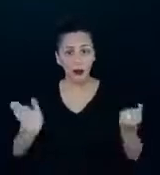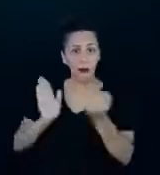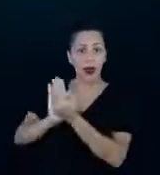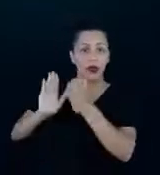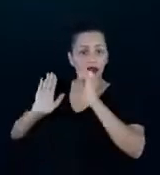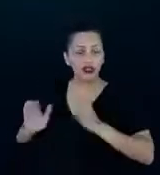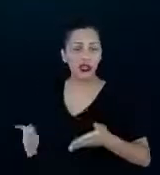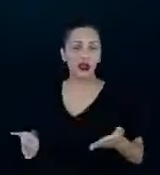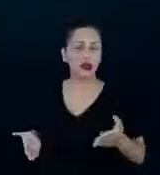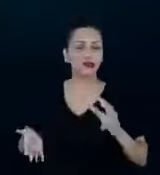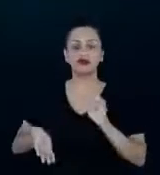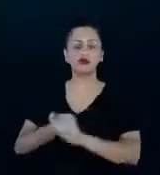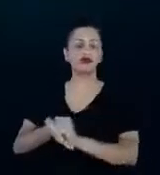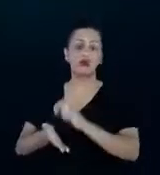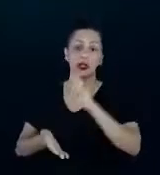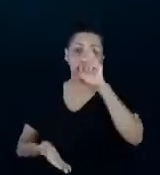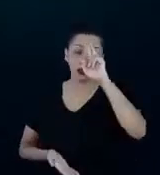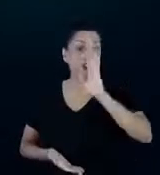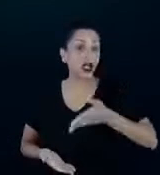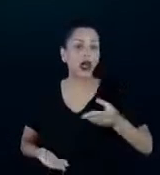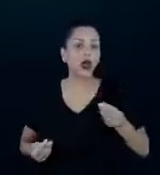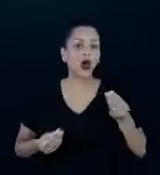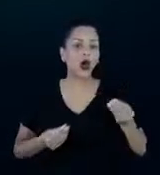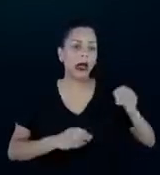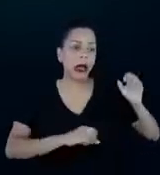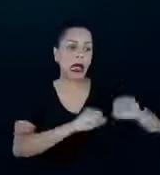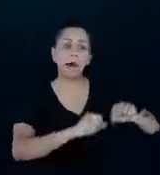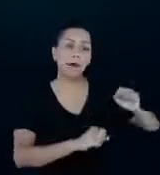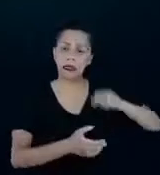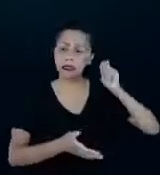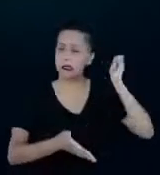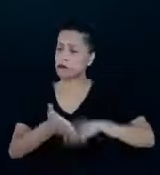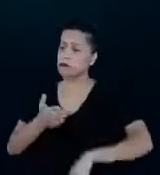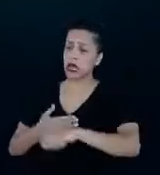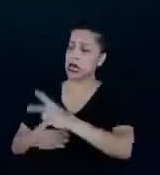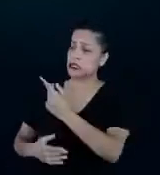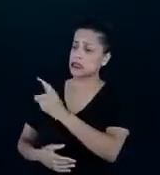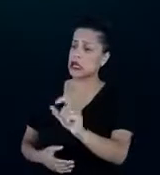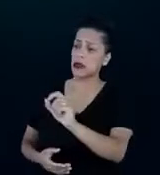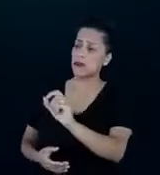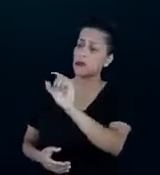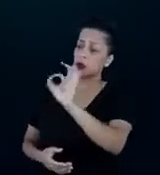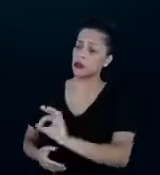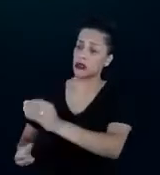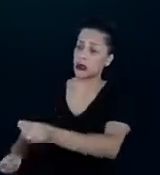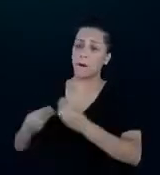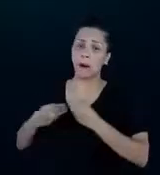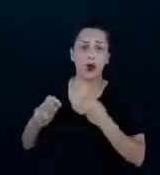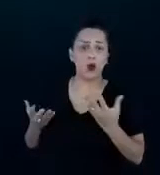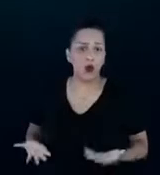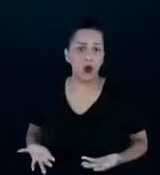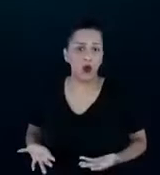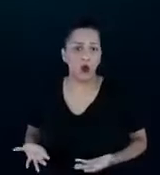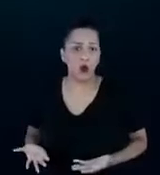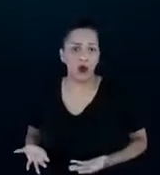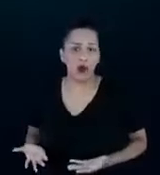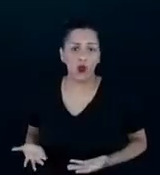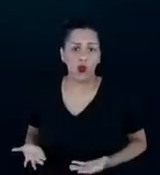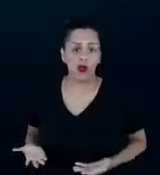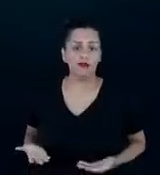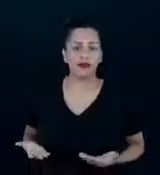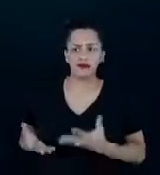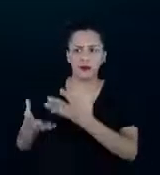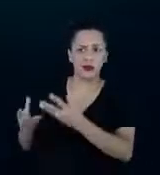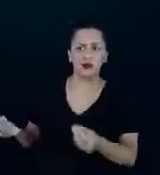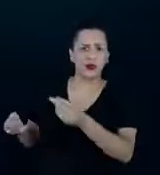empresa contratante vai exigir 100% de uma patente que já está patenteada pela startup? Ela vai ceder a patente? Aí vai sumir a startup? Vai